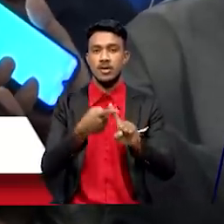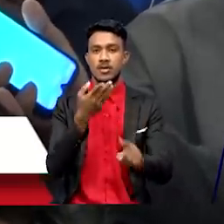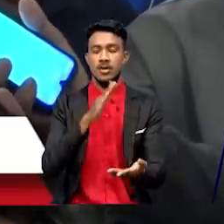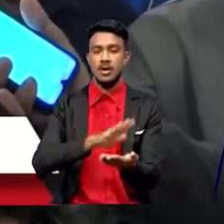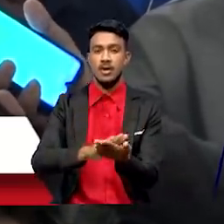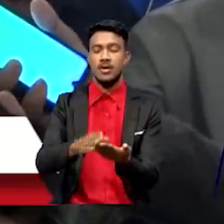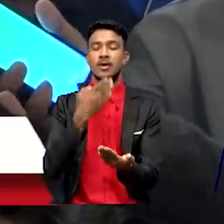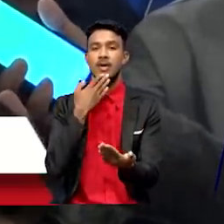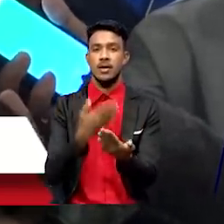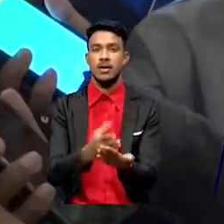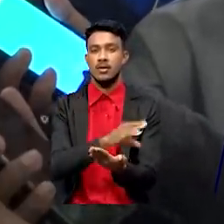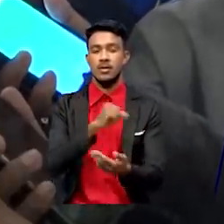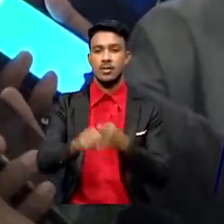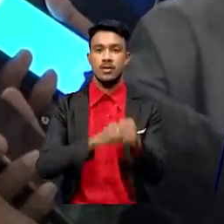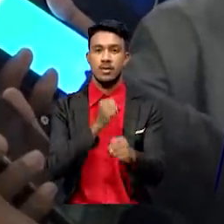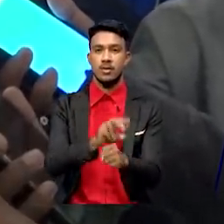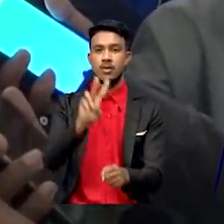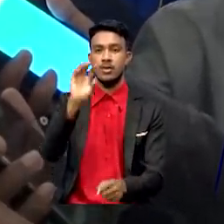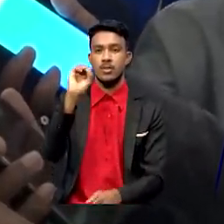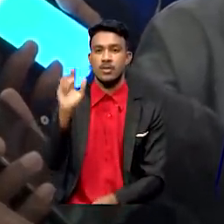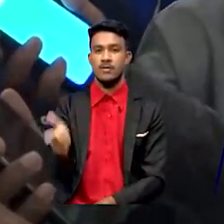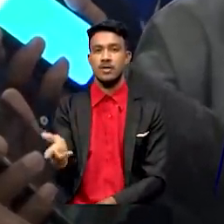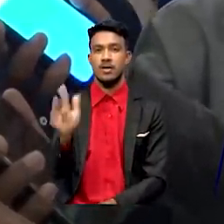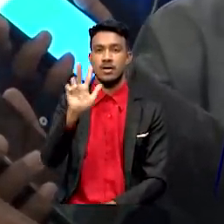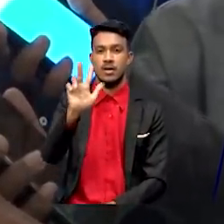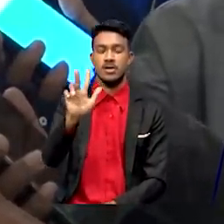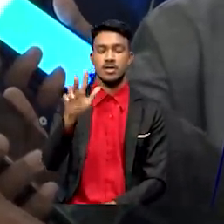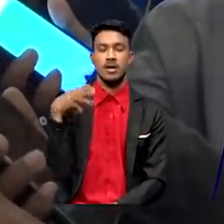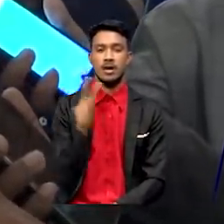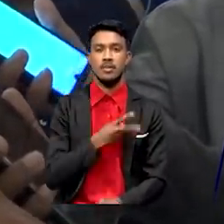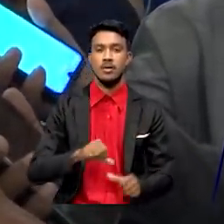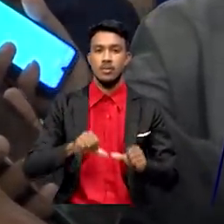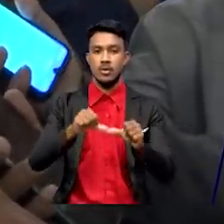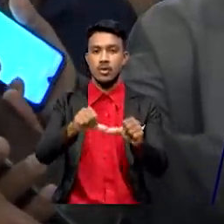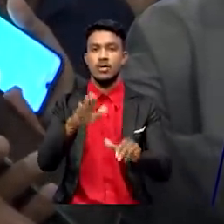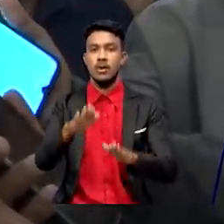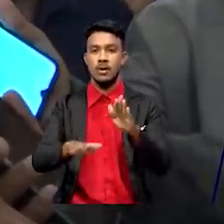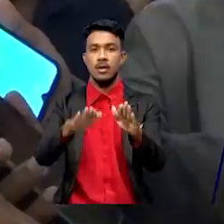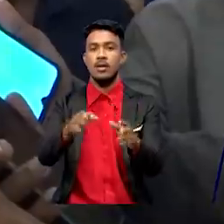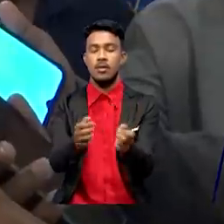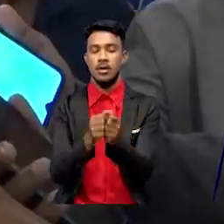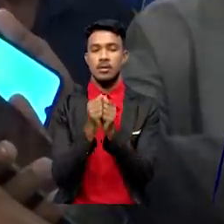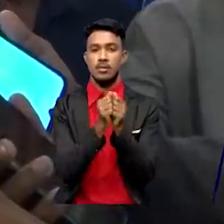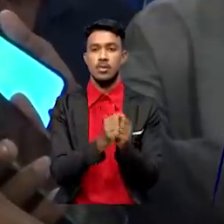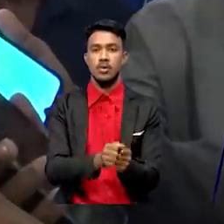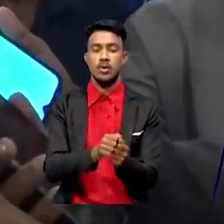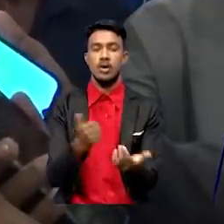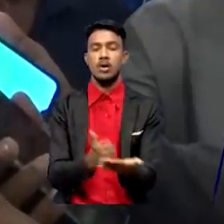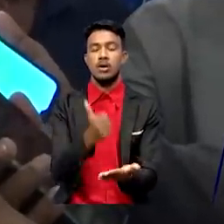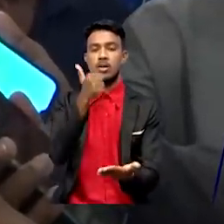que 2023 a me continua lá o Hamutu compete com